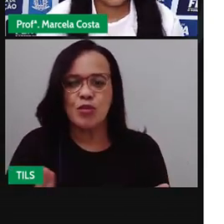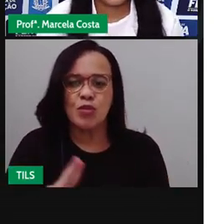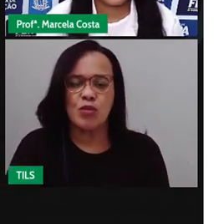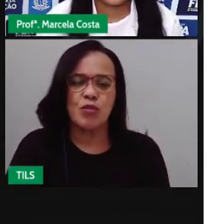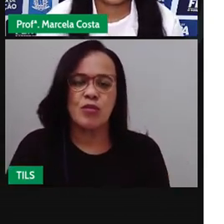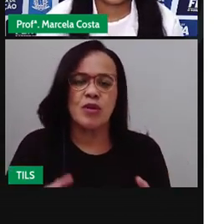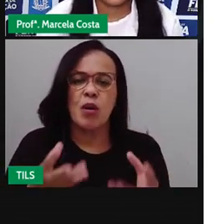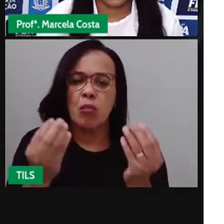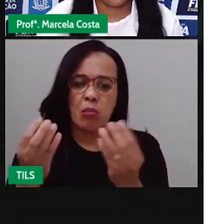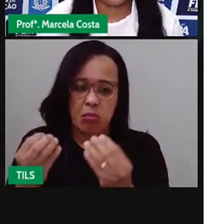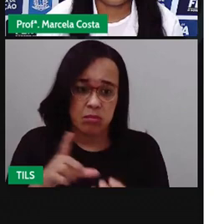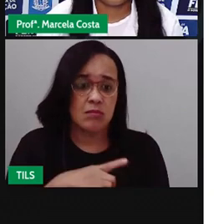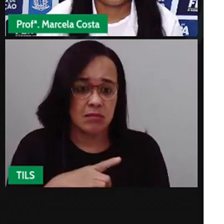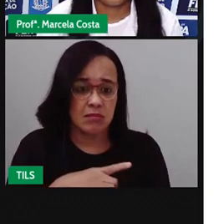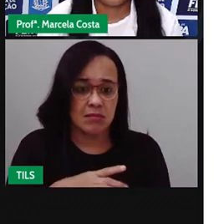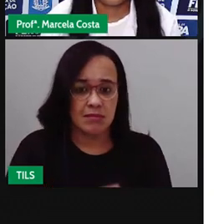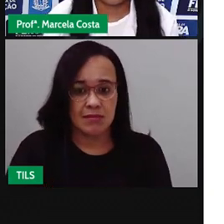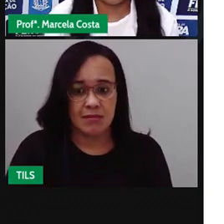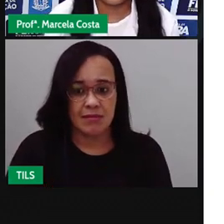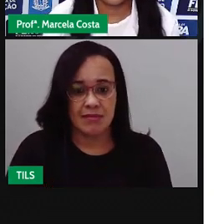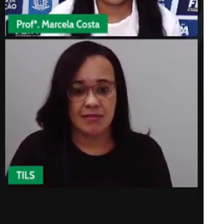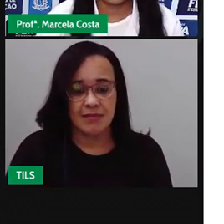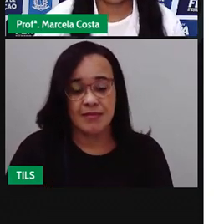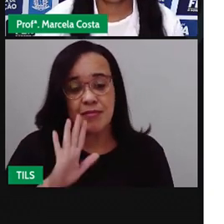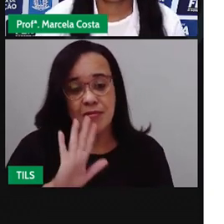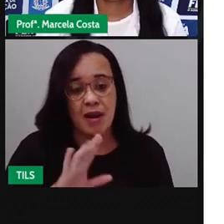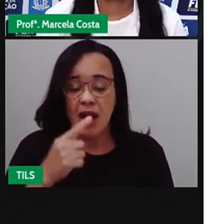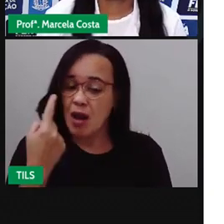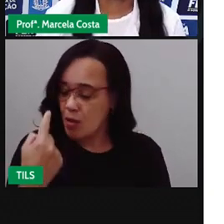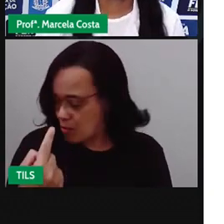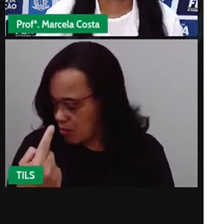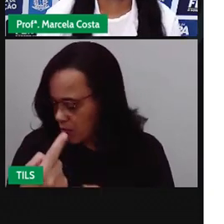Princesa do Sertão. Olha.